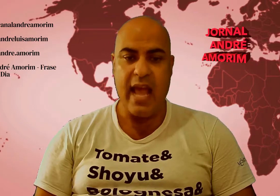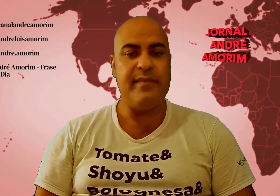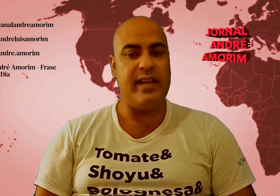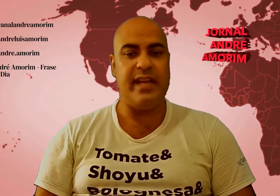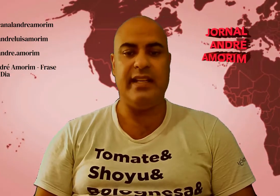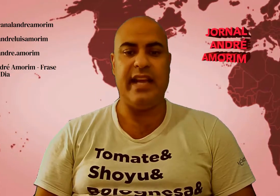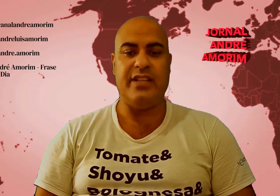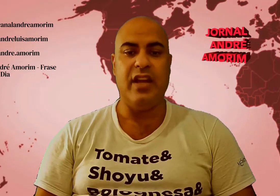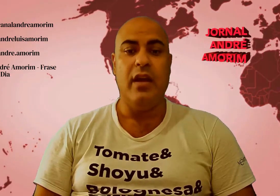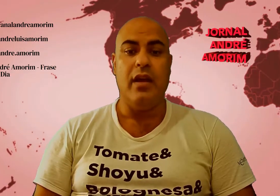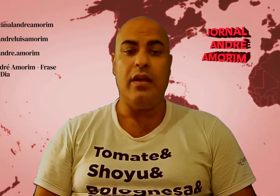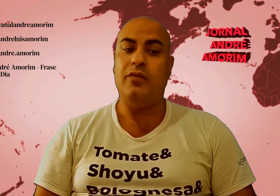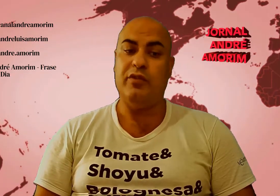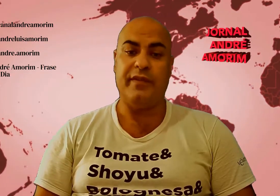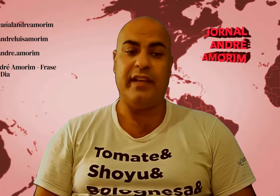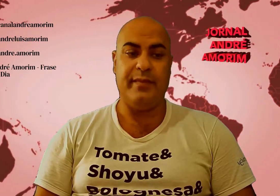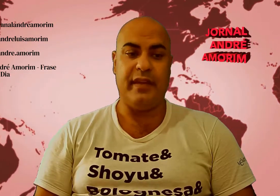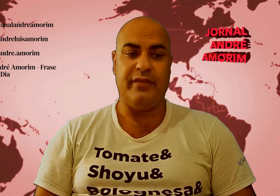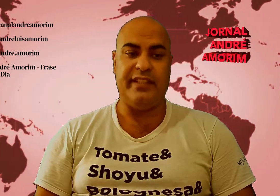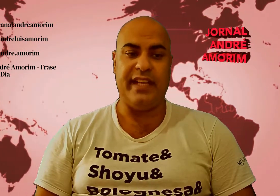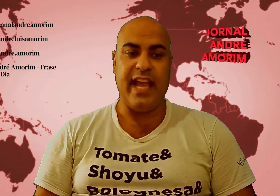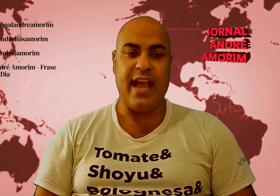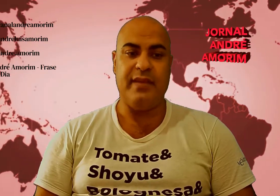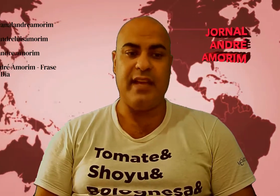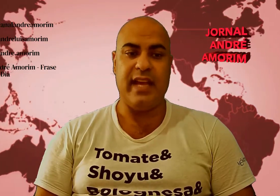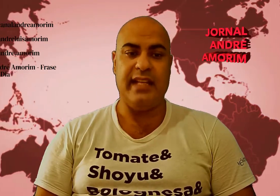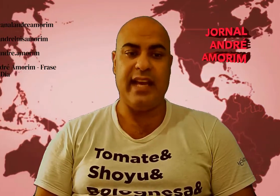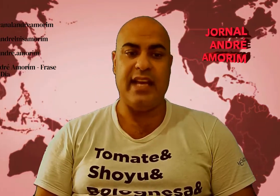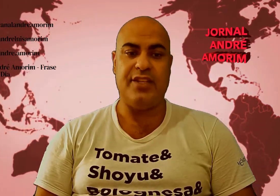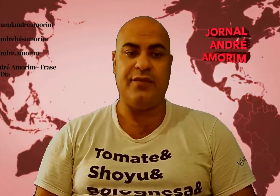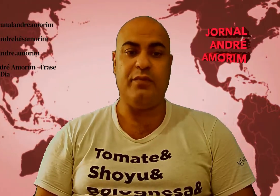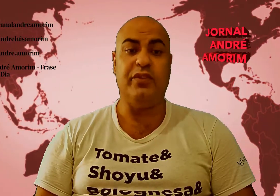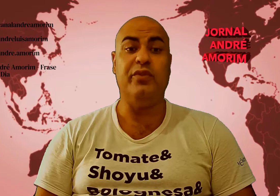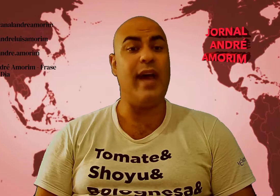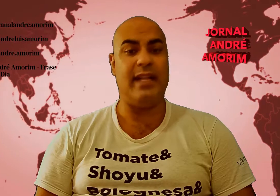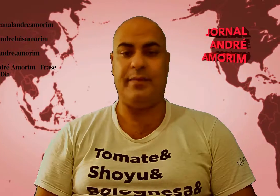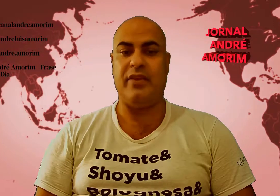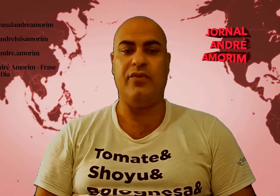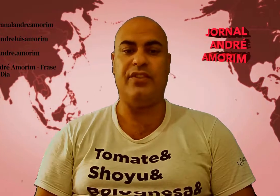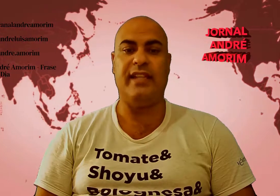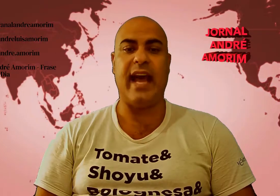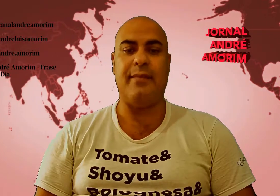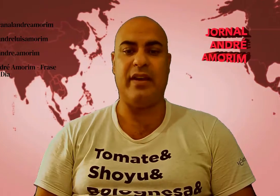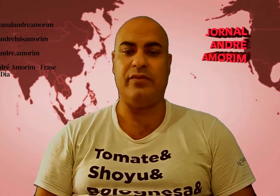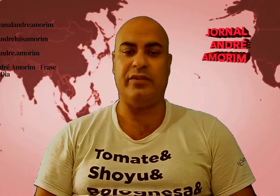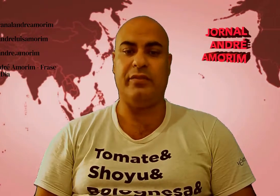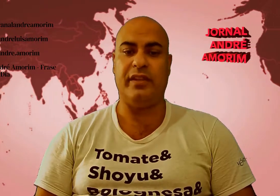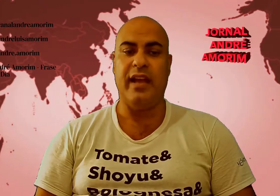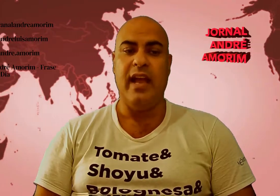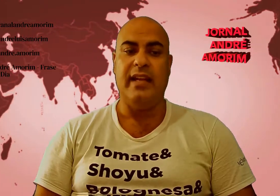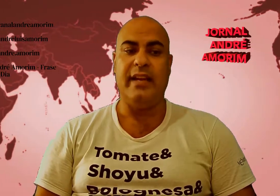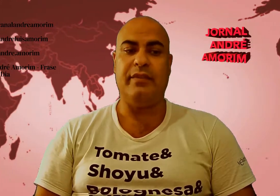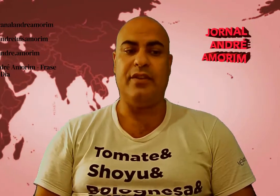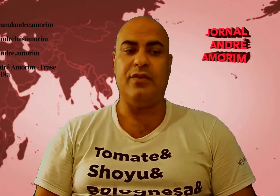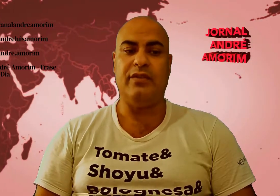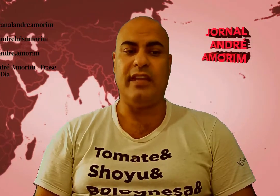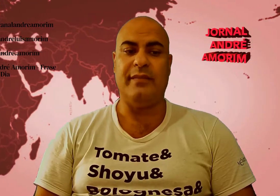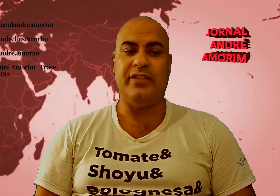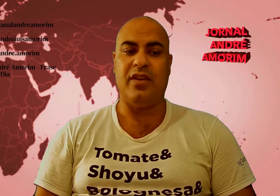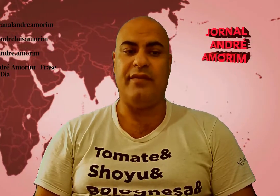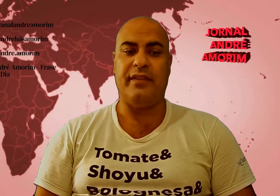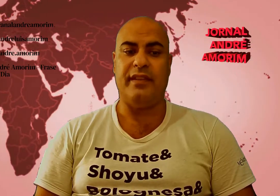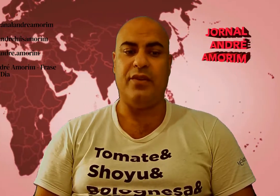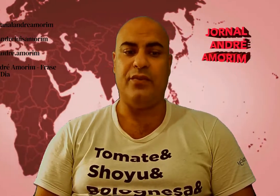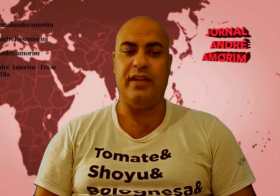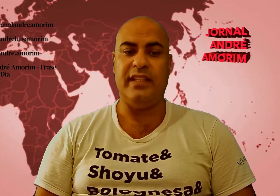tomando. É a minha realidade. Como eu já falei para você, é a minha realidade que foi muito suada para conquistar, para construir. Lembro que quando